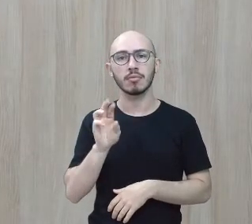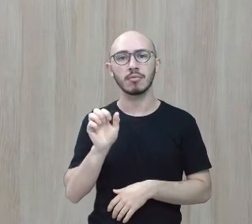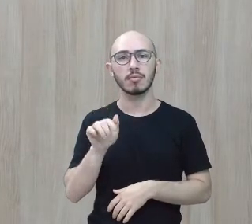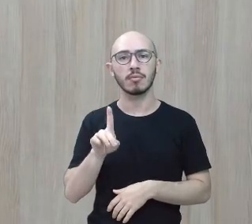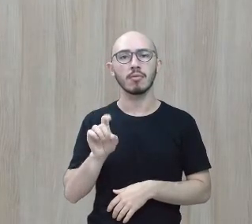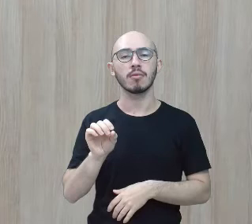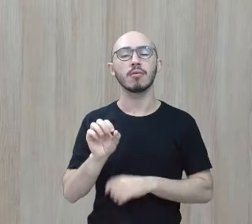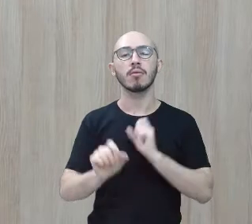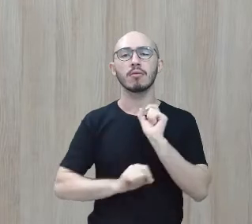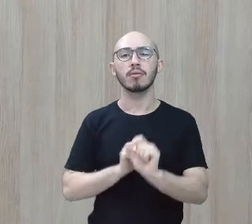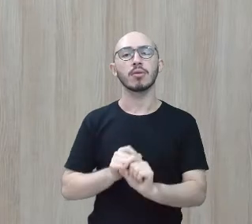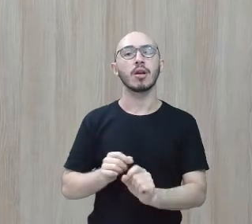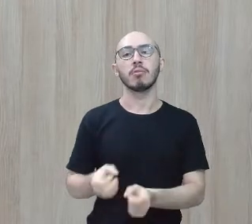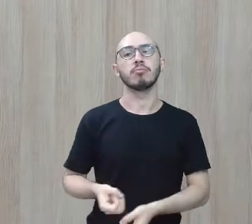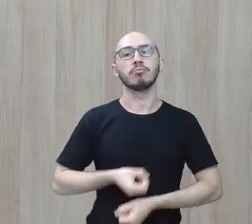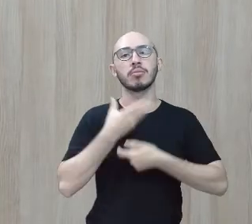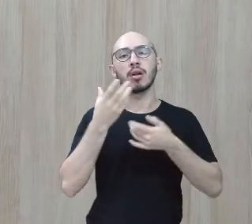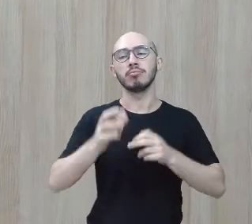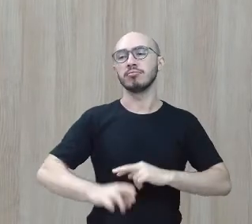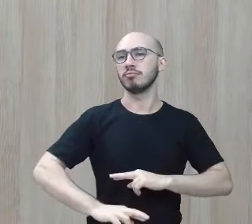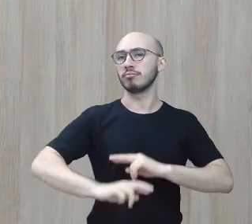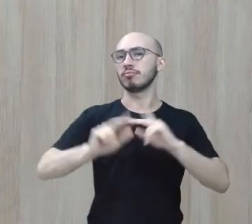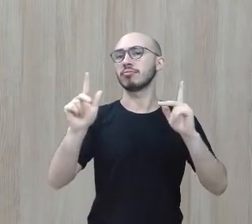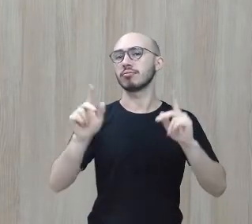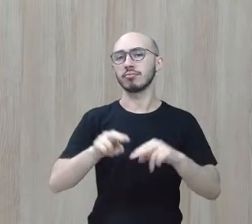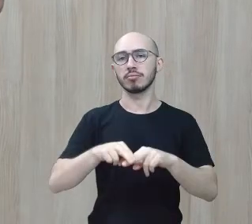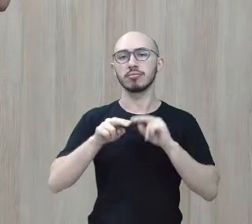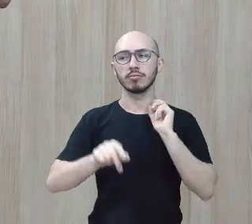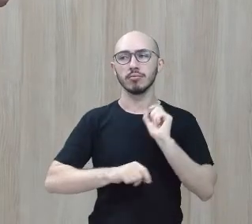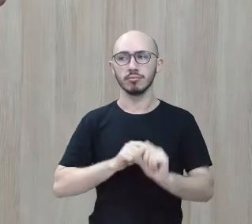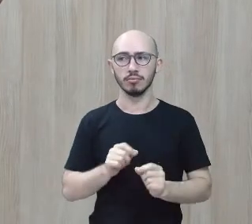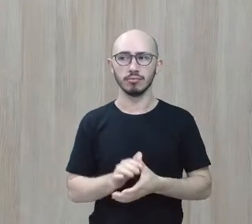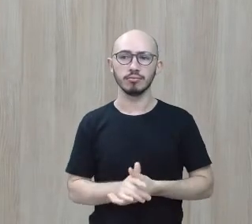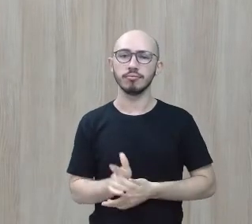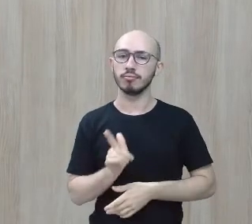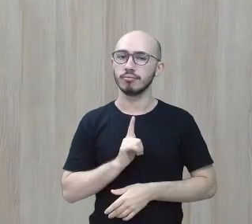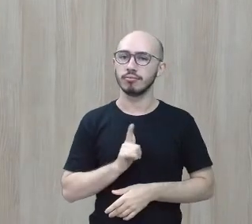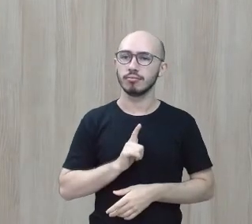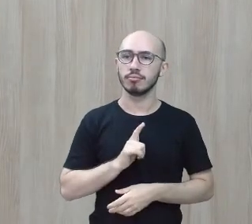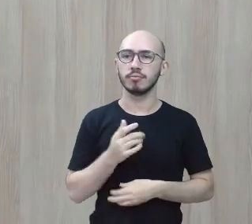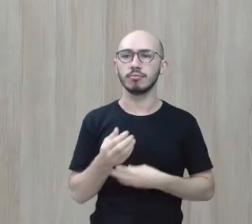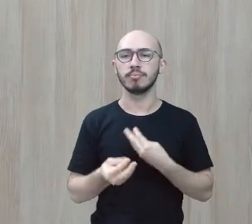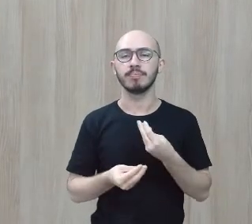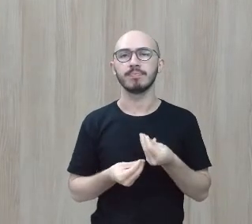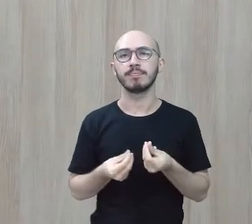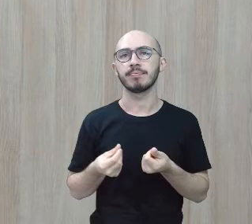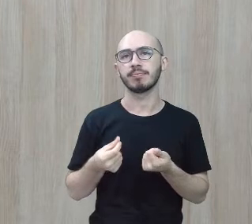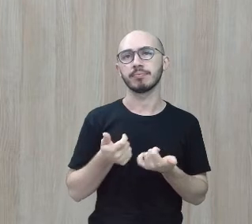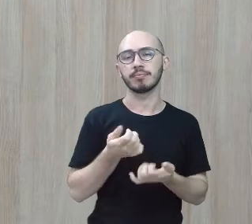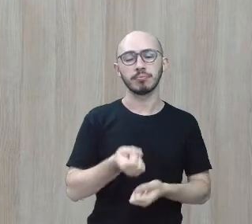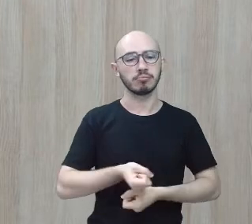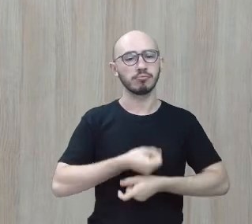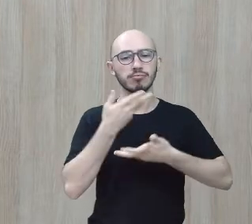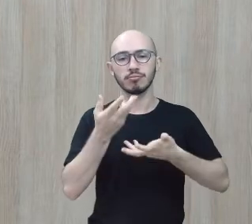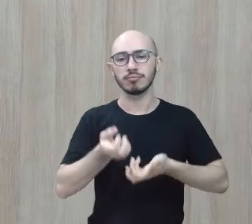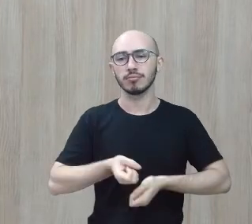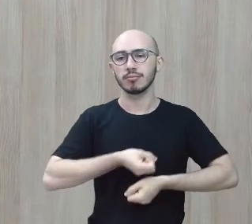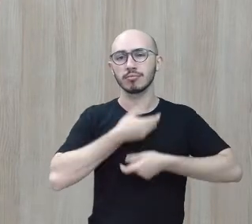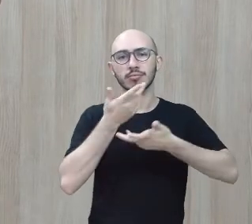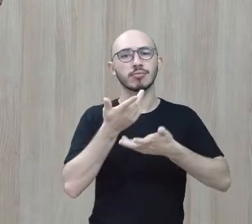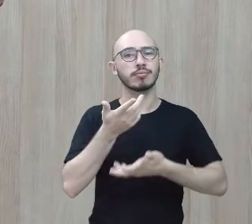se diferencia porque ele trabalha de uma forma a língua portuguesa nos